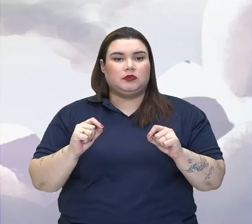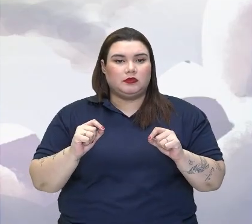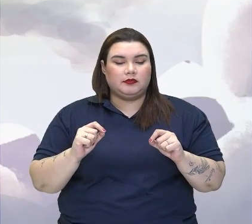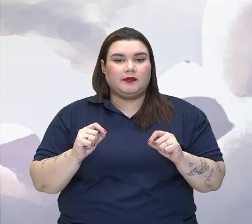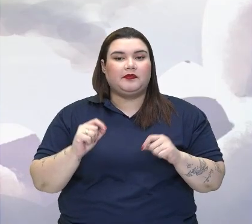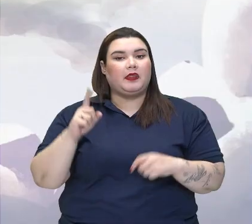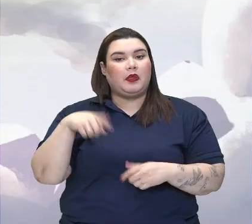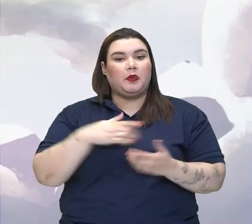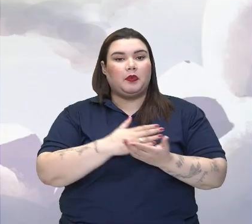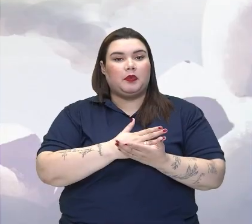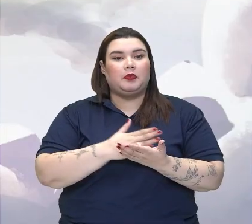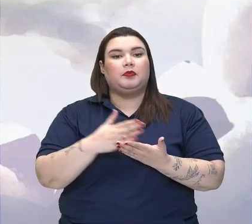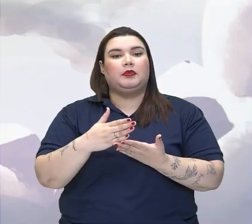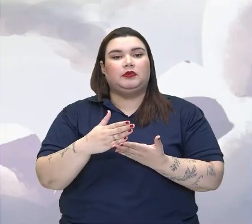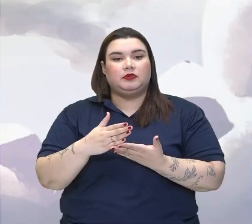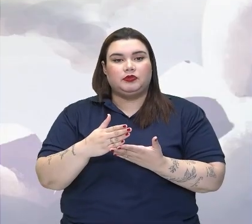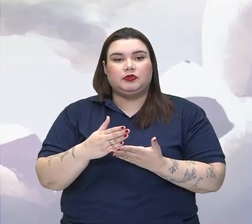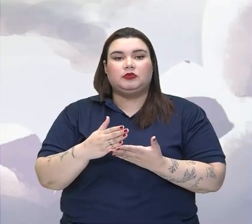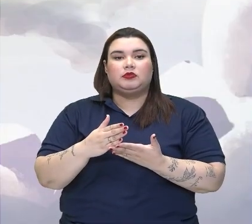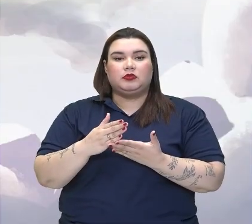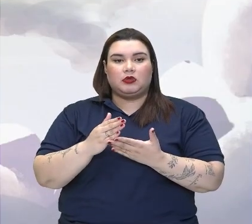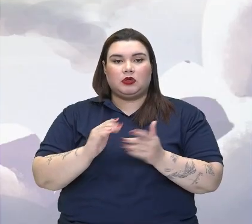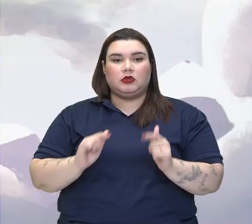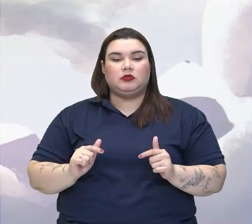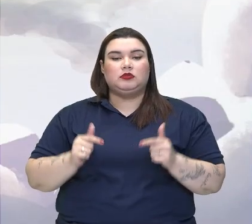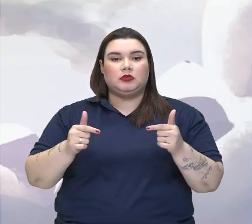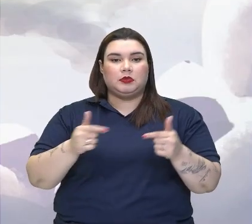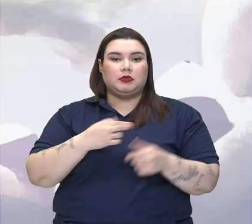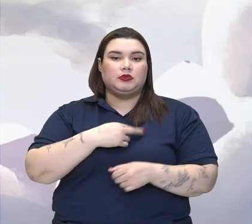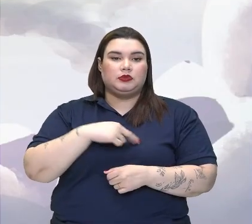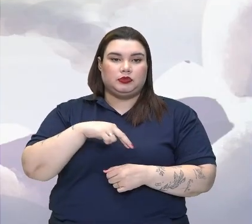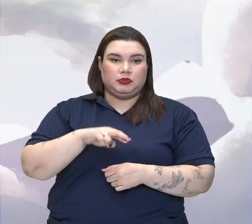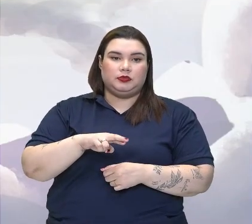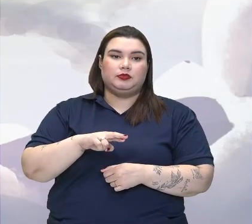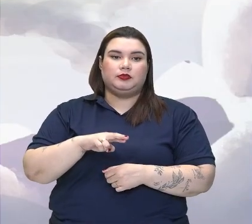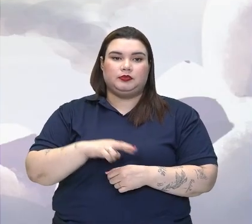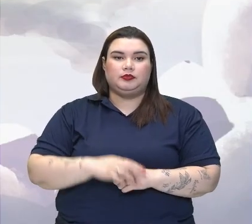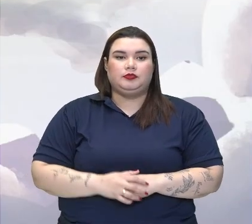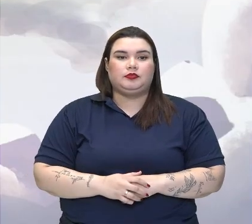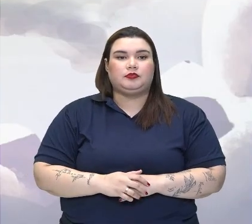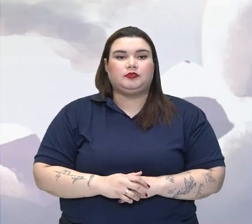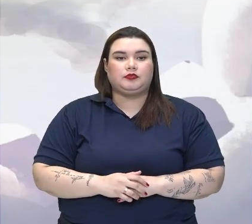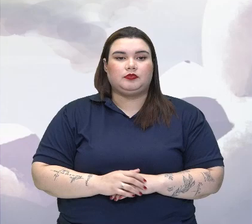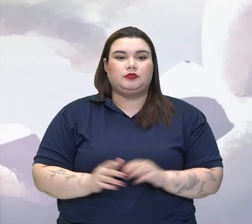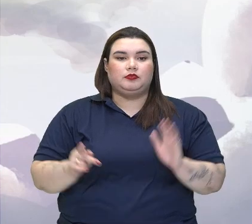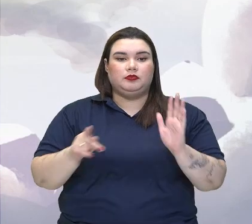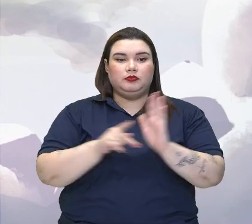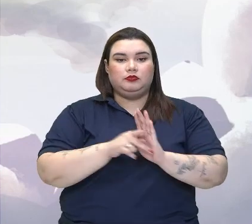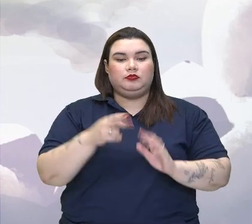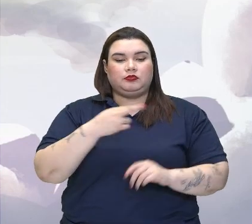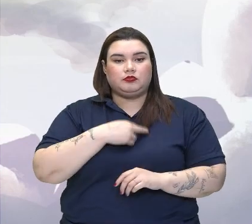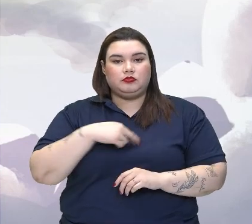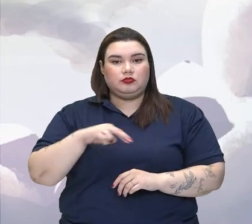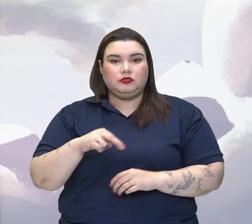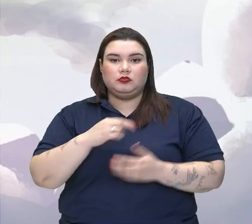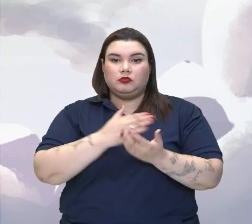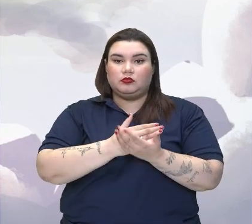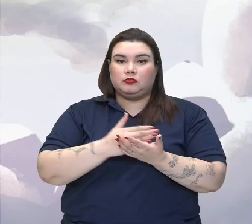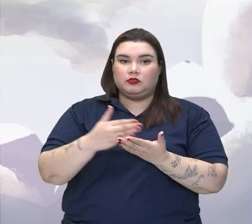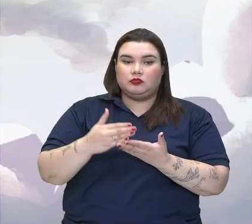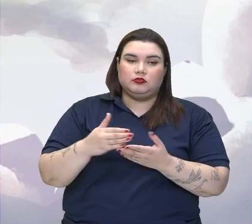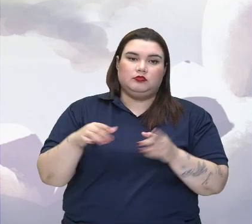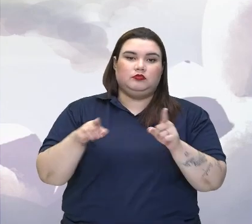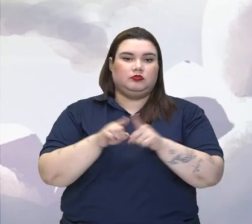de partida da prática religiosa, né, das religiões. As religiões começam